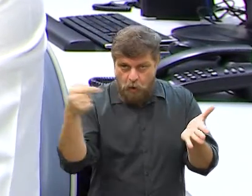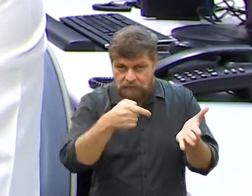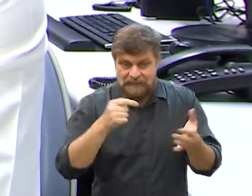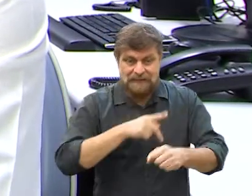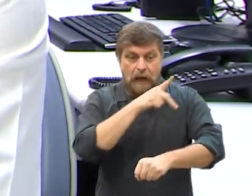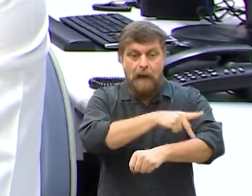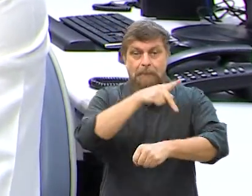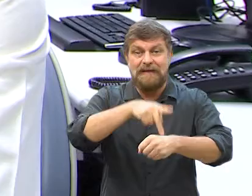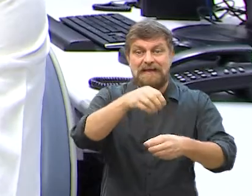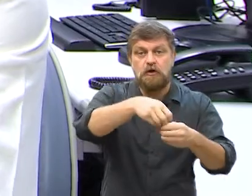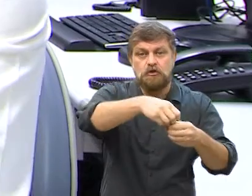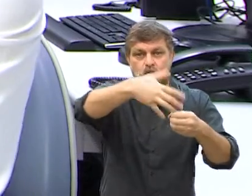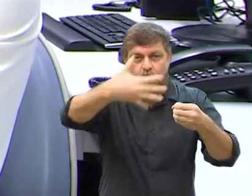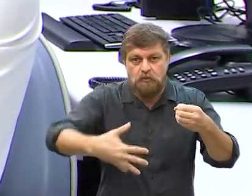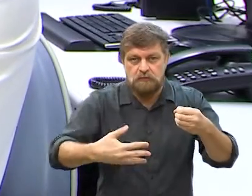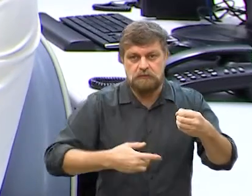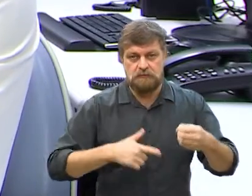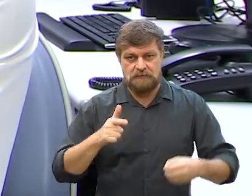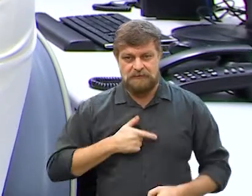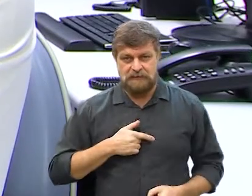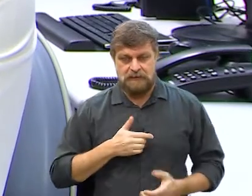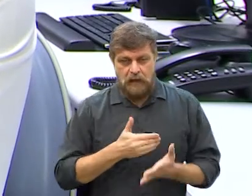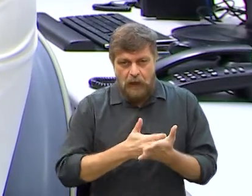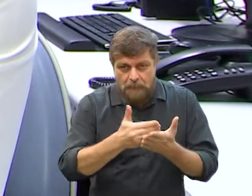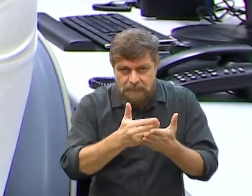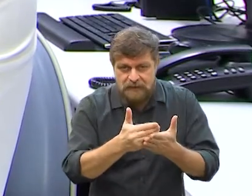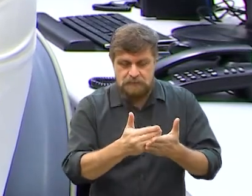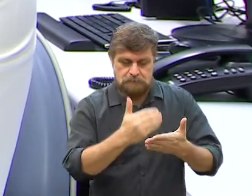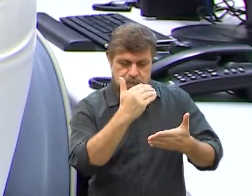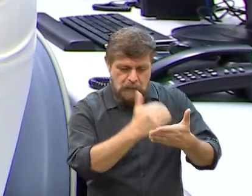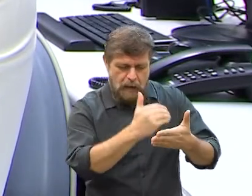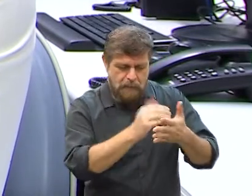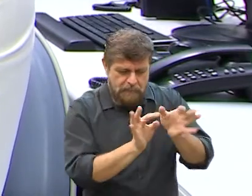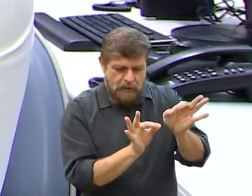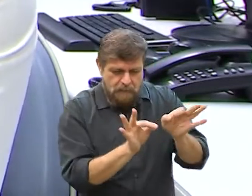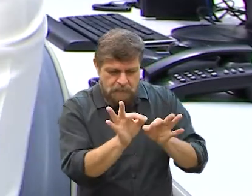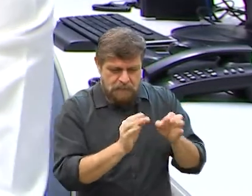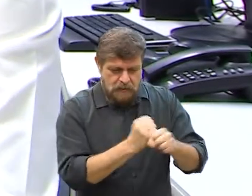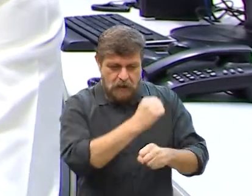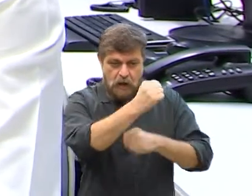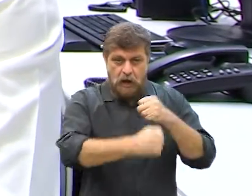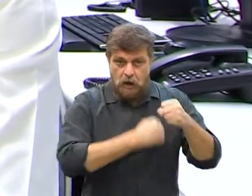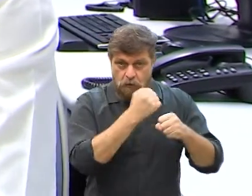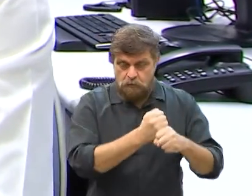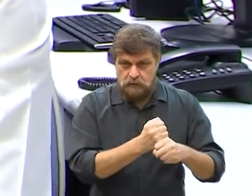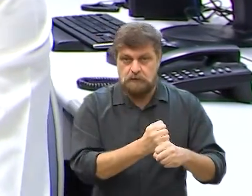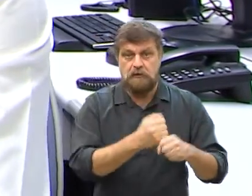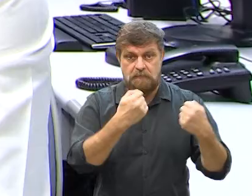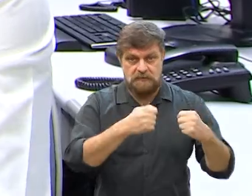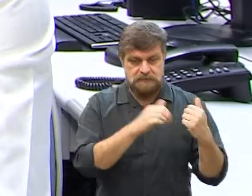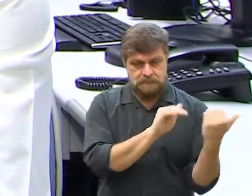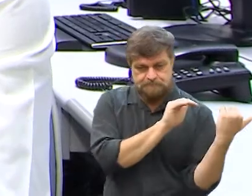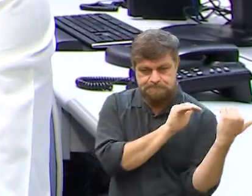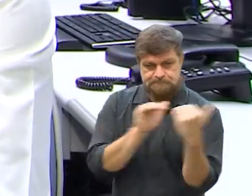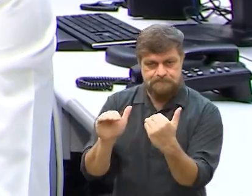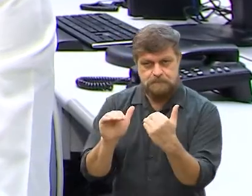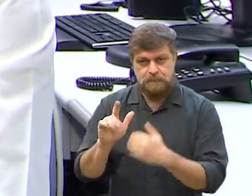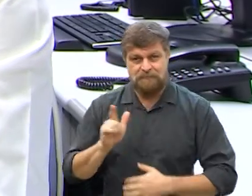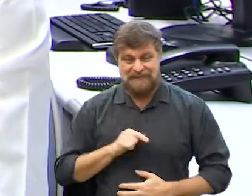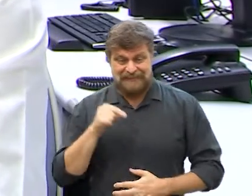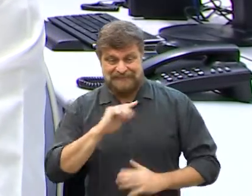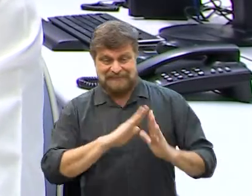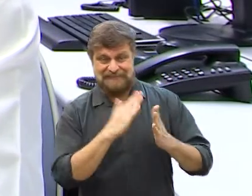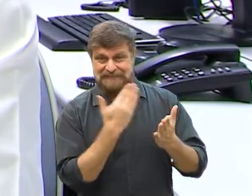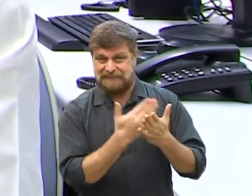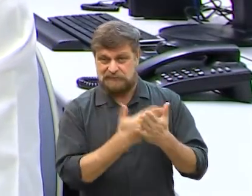conteúdo pedagógico. Aquele plano de ensino que foi preparado para o ano letivo deve ser respeitado. Se a escola não